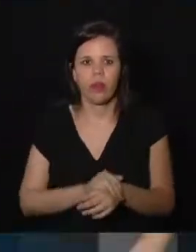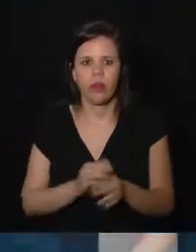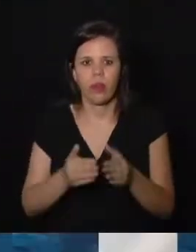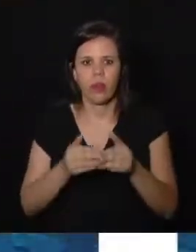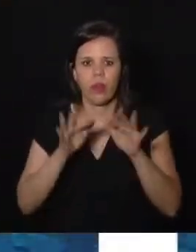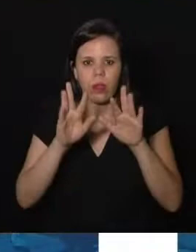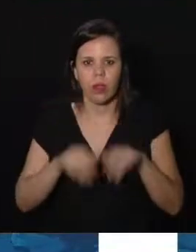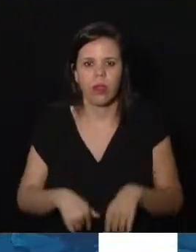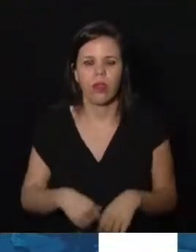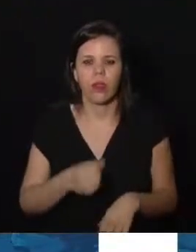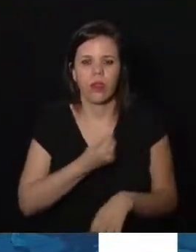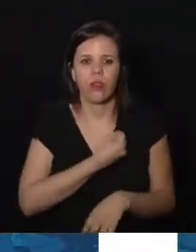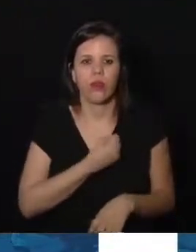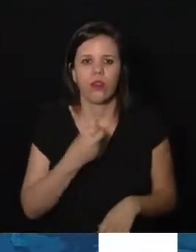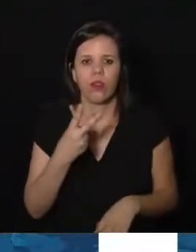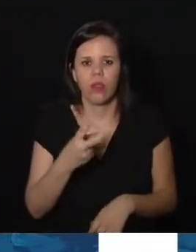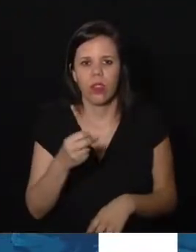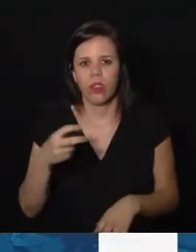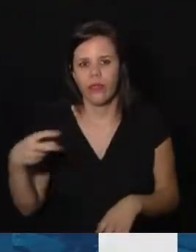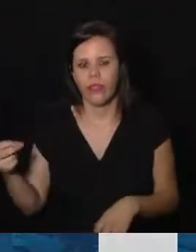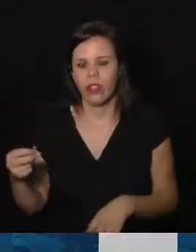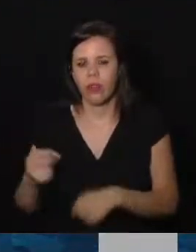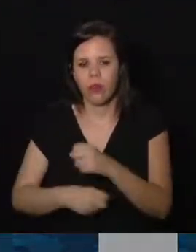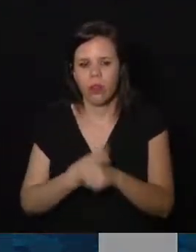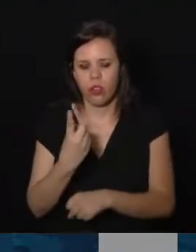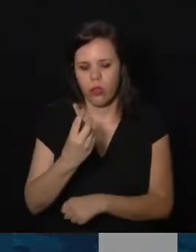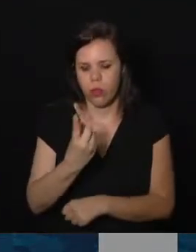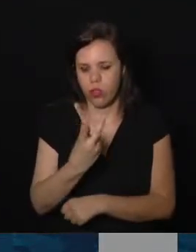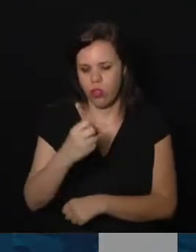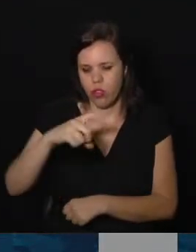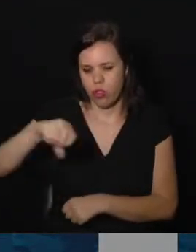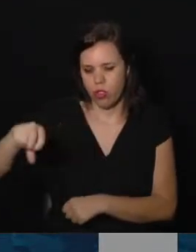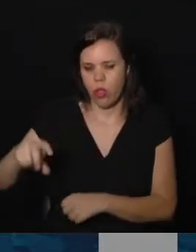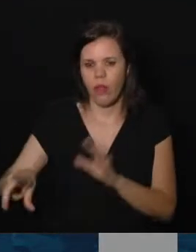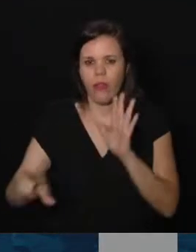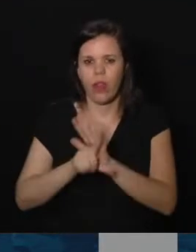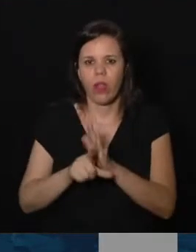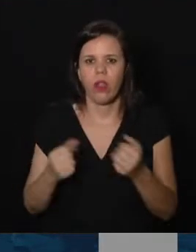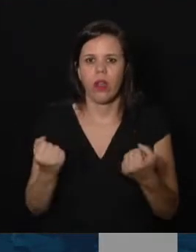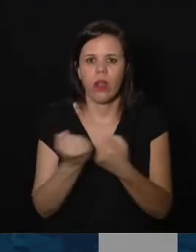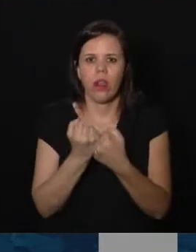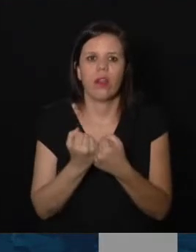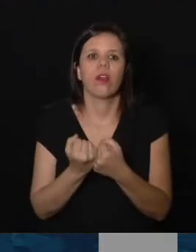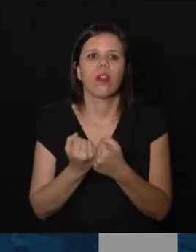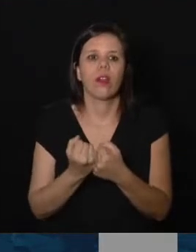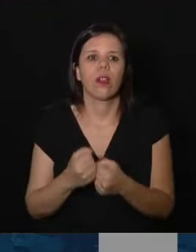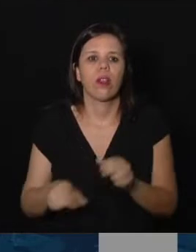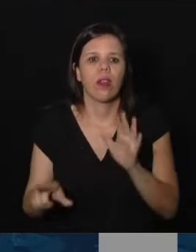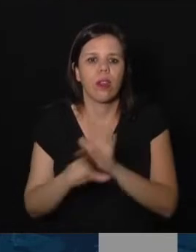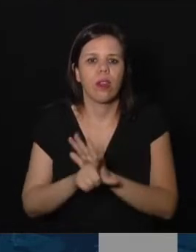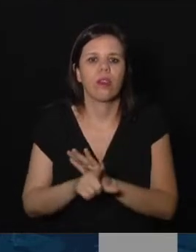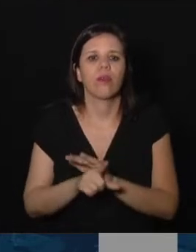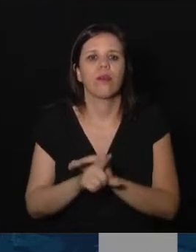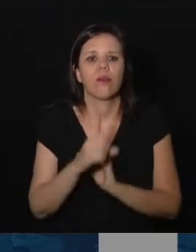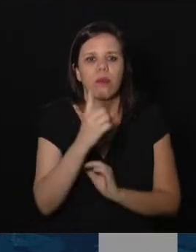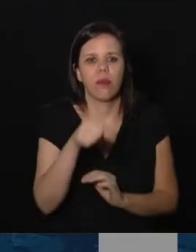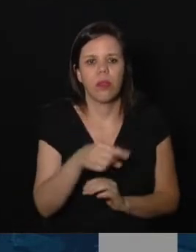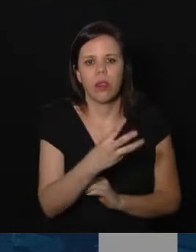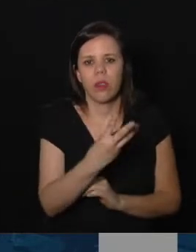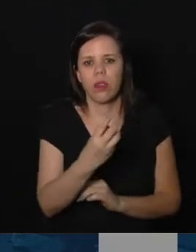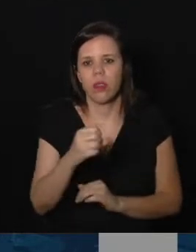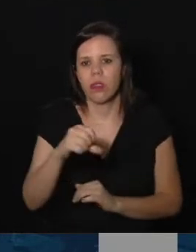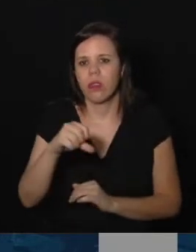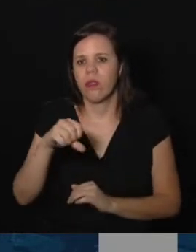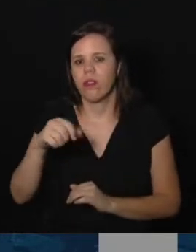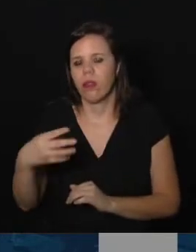número 220 de 2019, que apoia o projeto de lei número 1354 de 2019 em tramitação